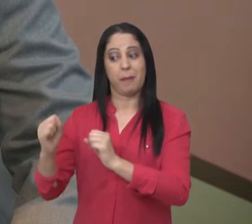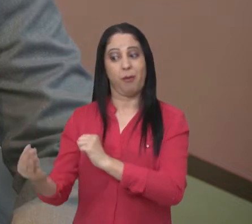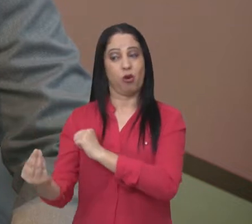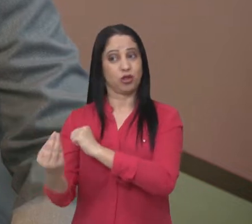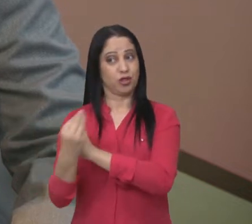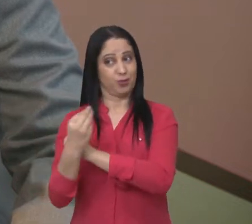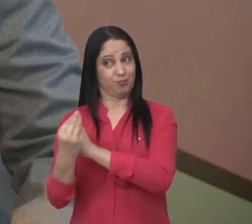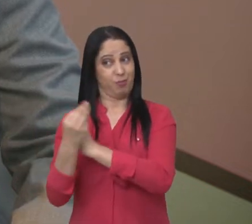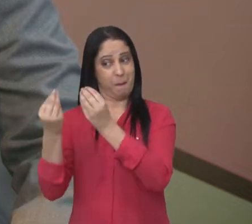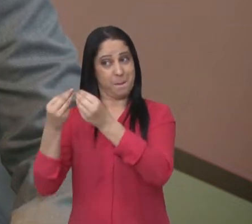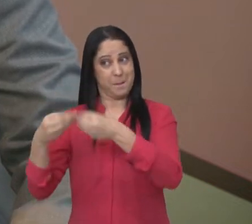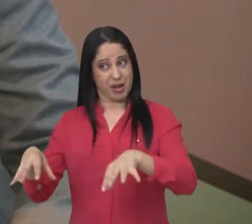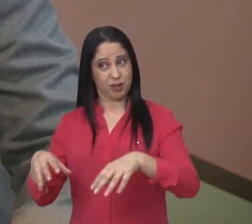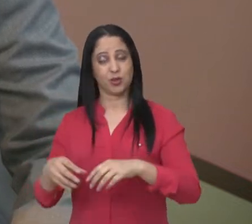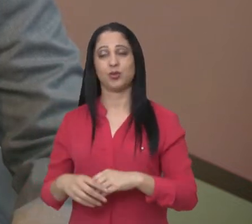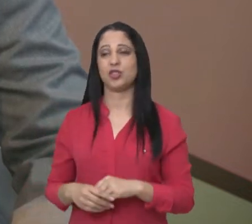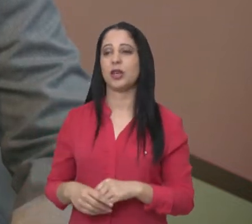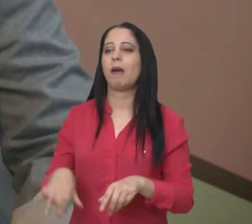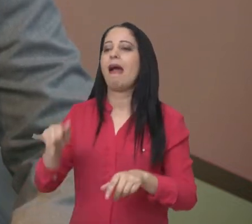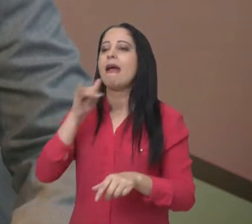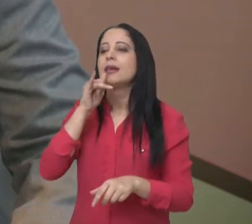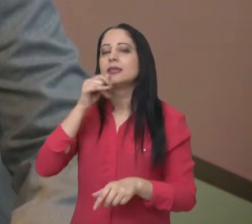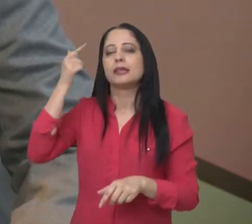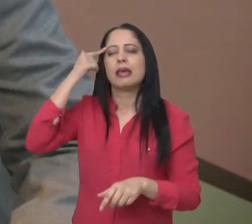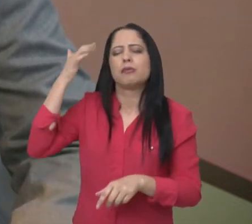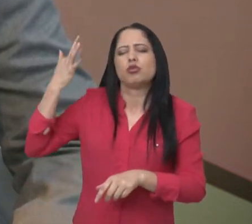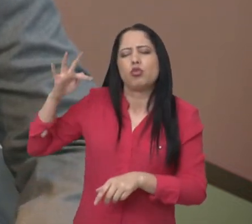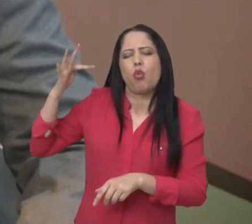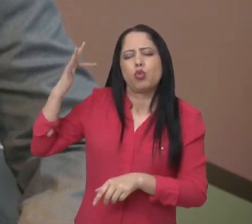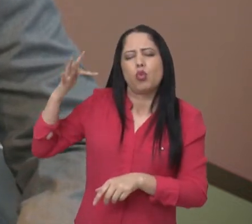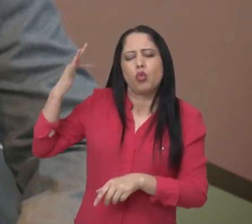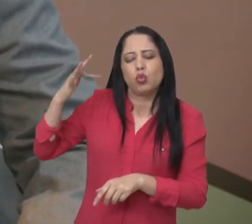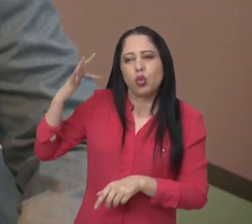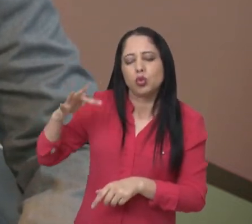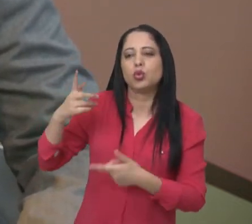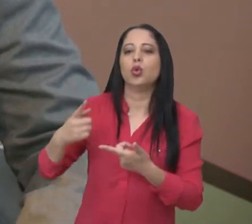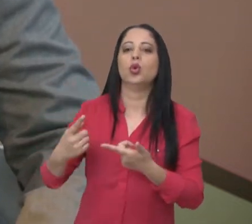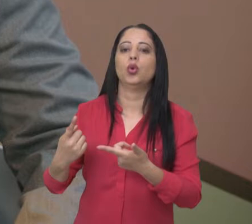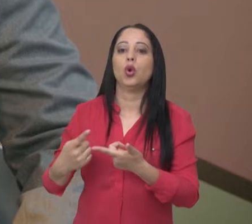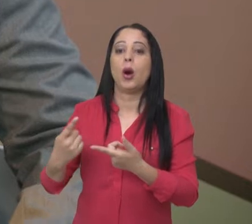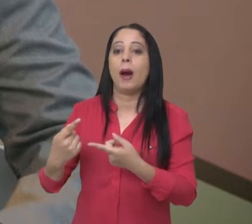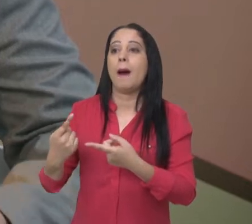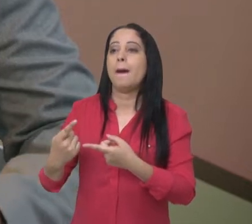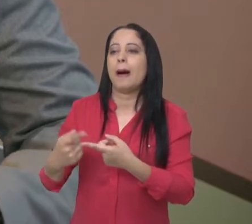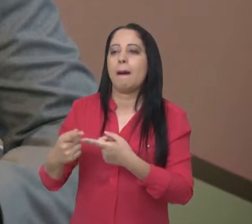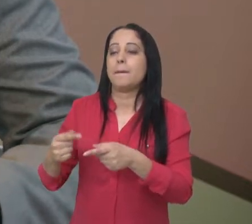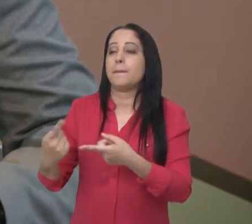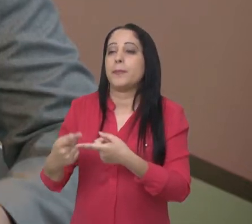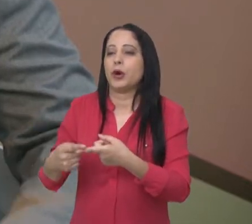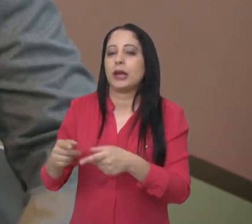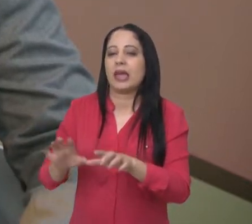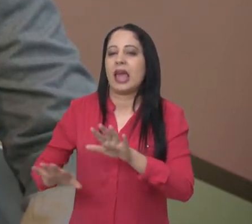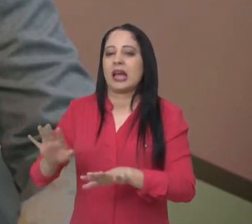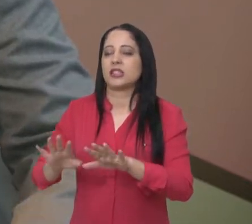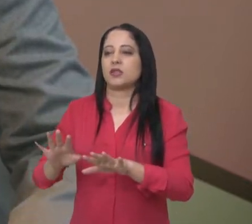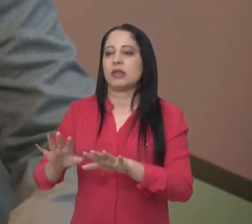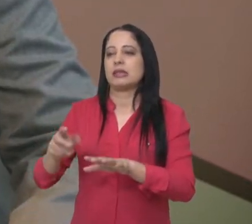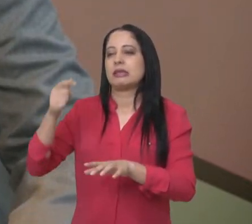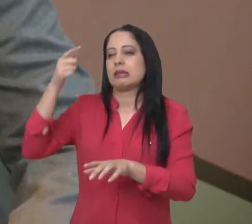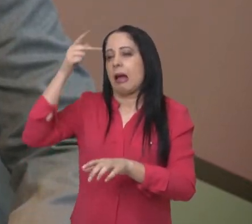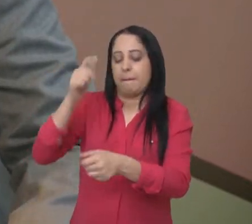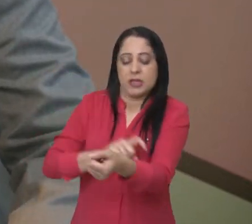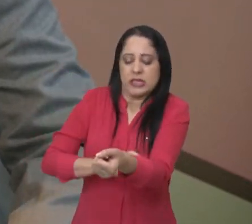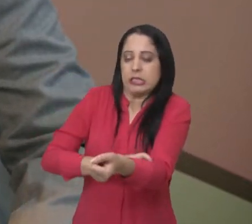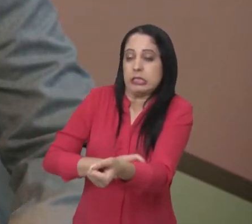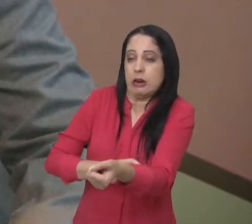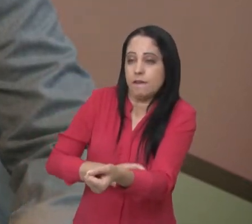na nuca, né? As enxaquecas, as dores de cabeça tensionais causadas por excesso de tensão, contrai muito a musculatura